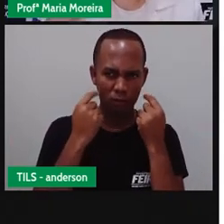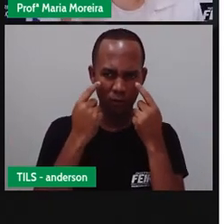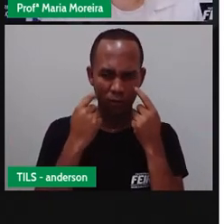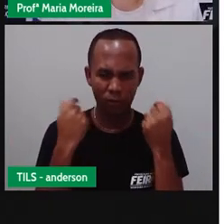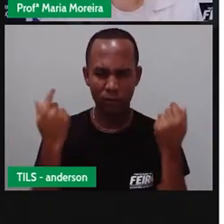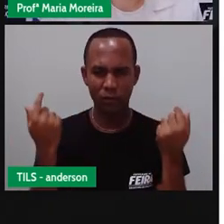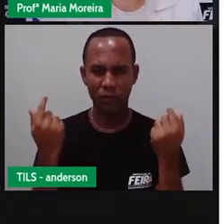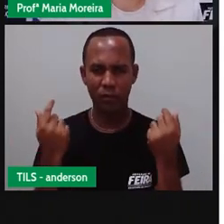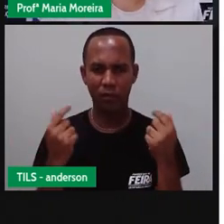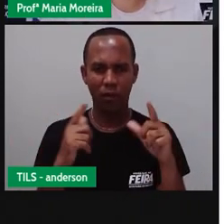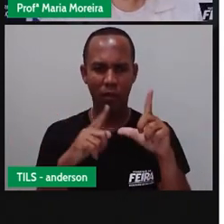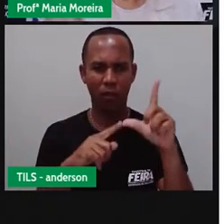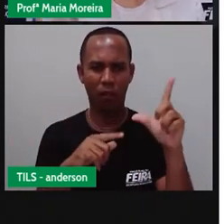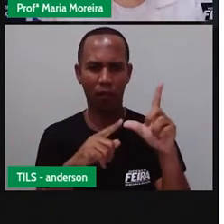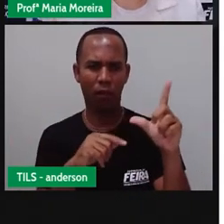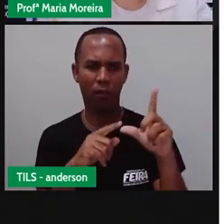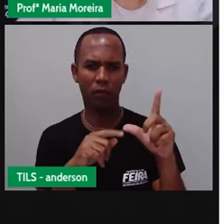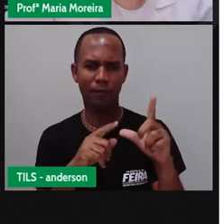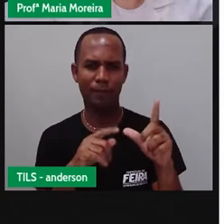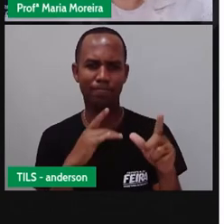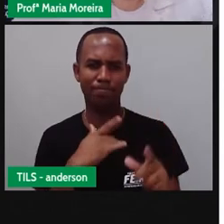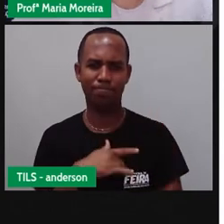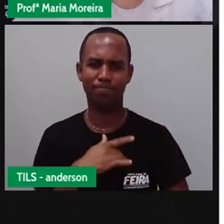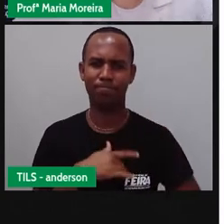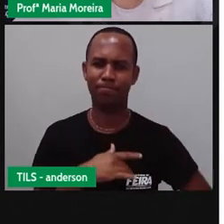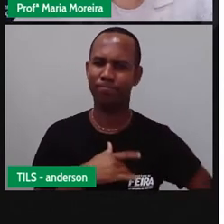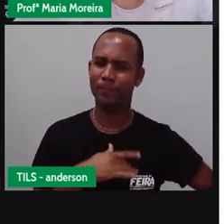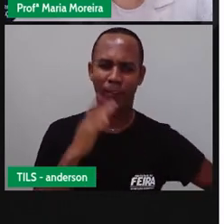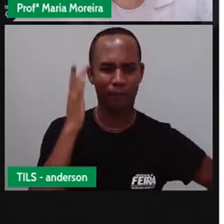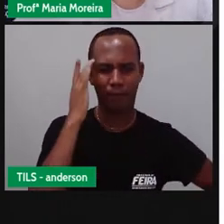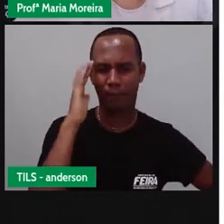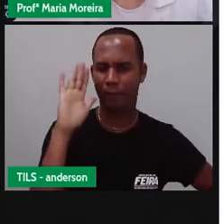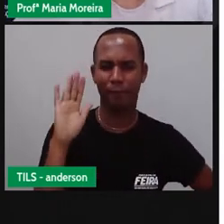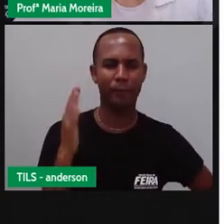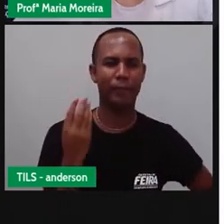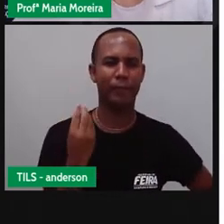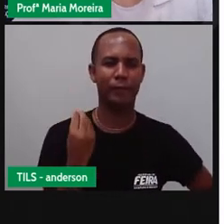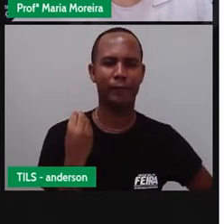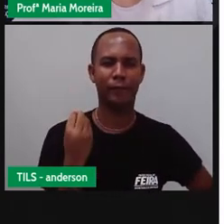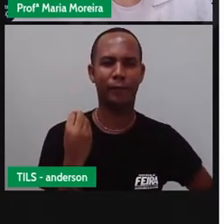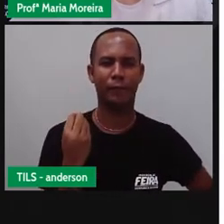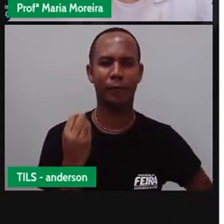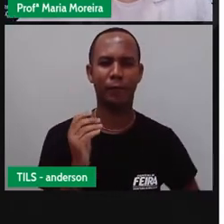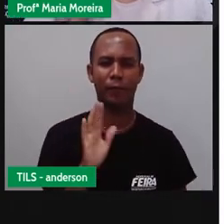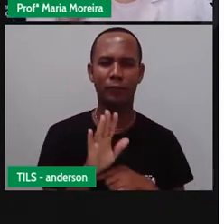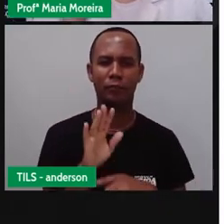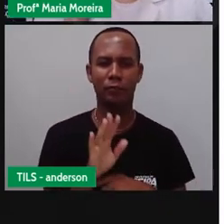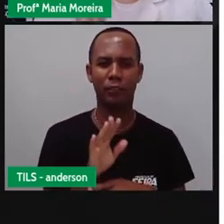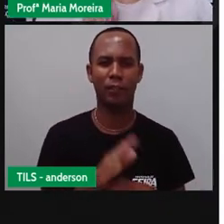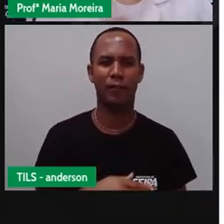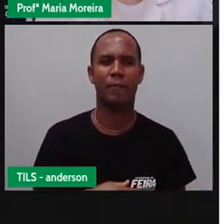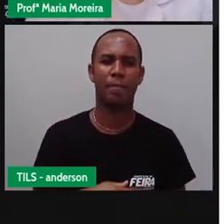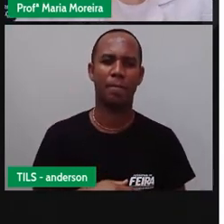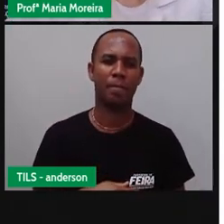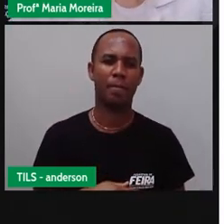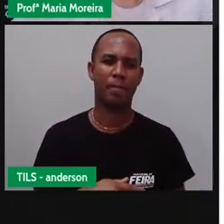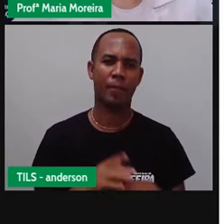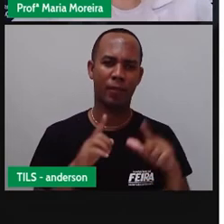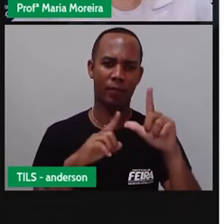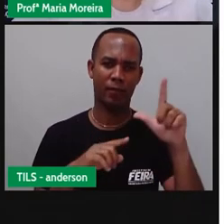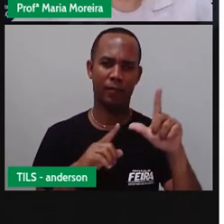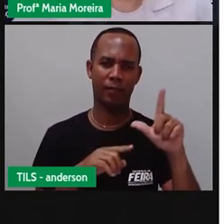e as outras letrinhas Coitadinha se elas não sabiam o que fazer então a letra r e